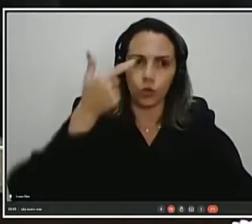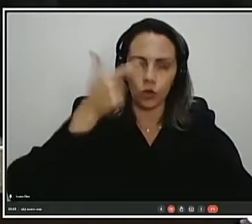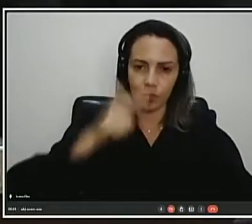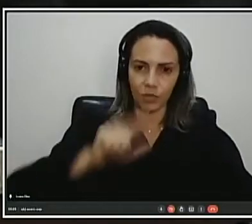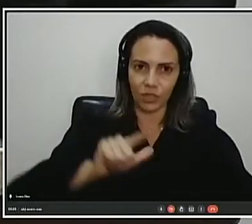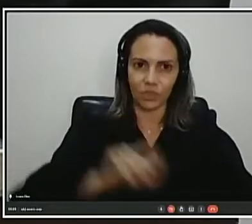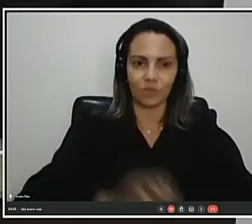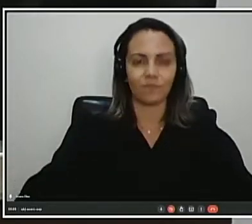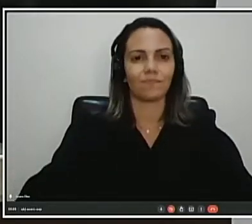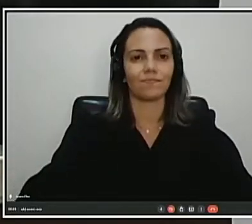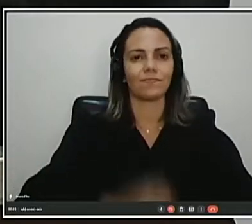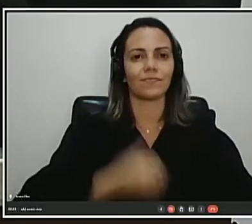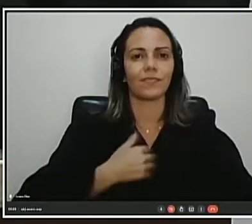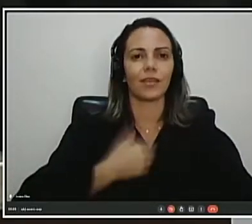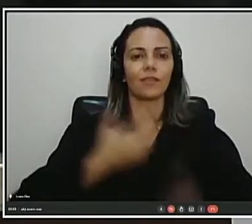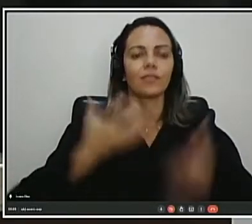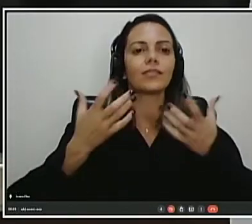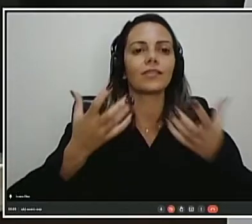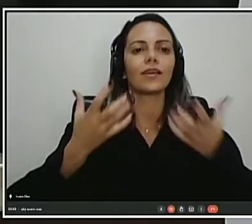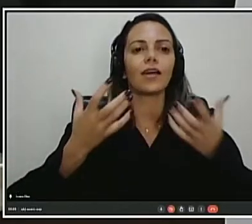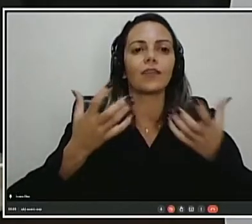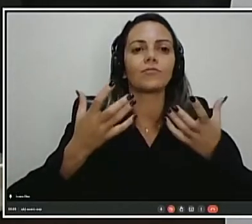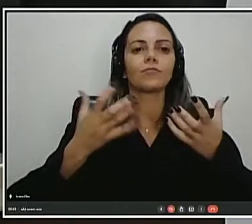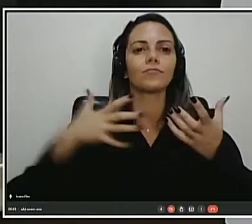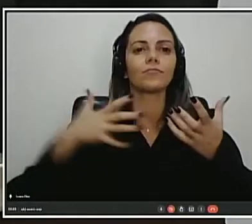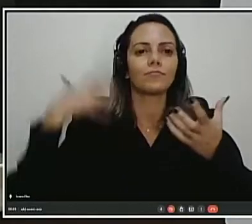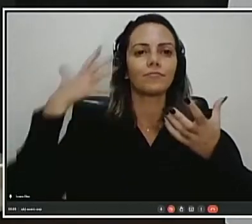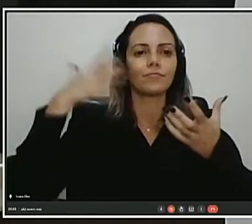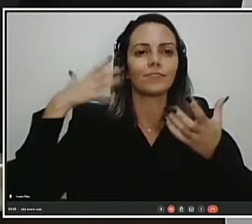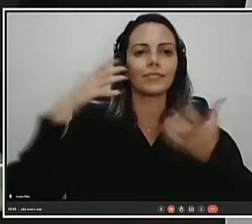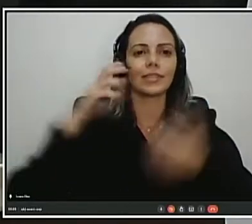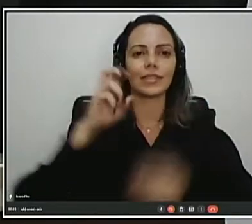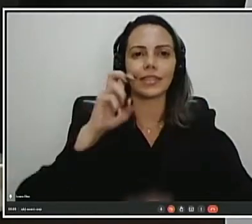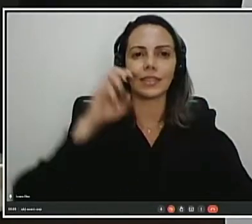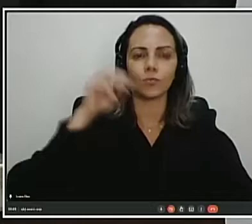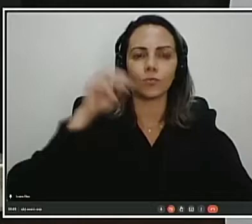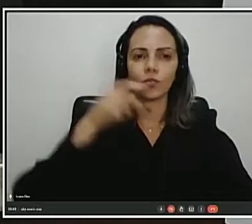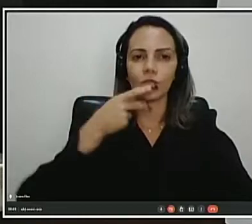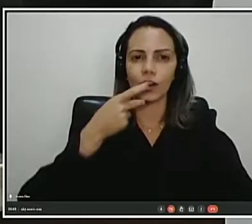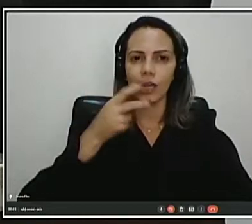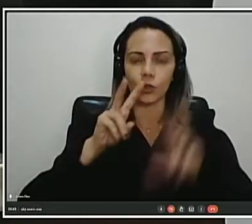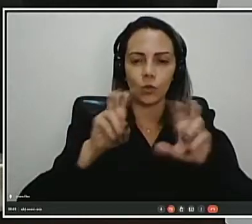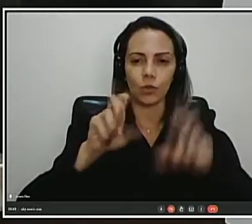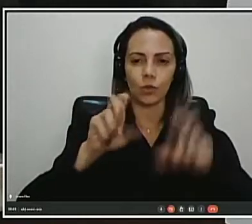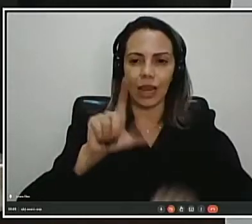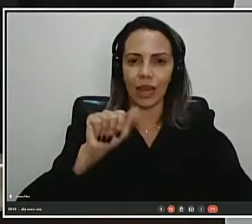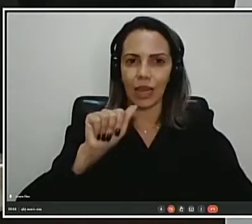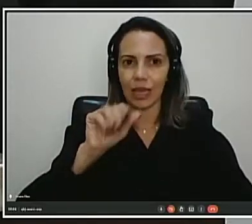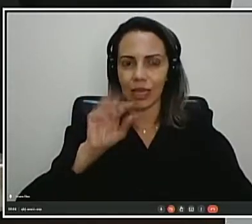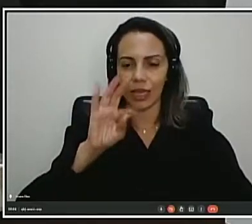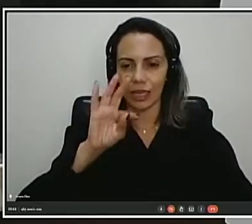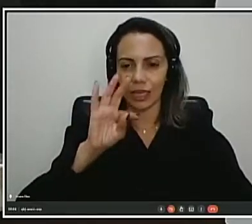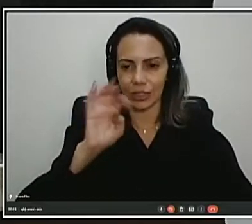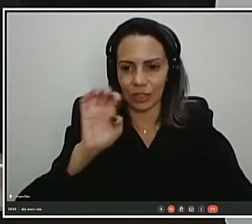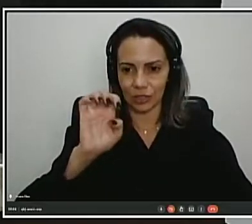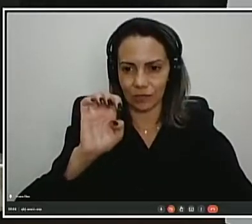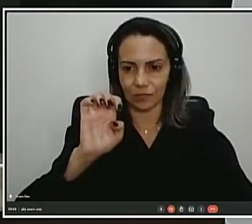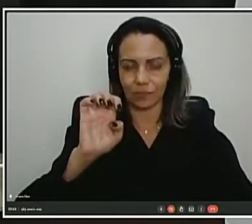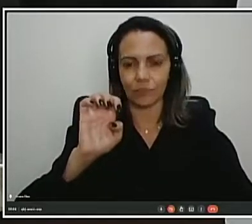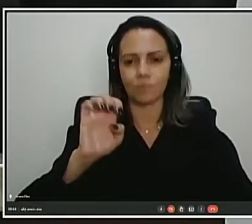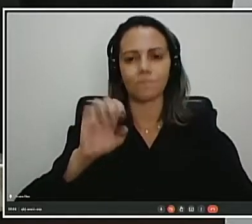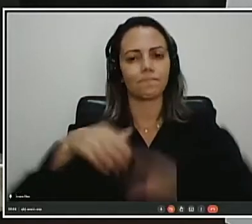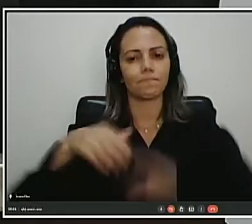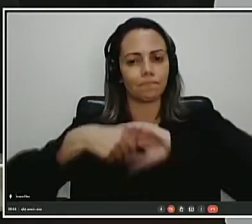Quero usar meus 5 minutos para falar sobre a ALAD, Associação Laços de Amordal. Parabenizar a diretoria e todos